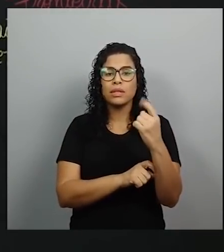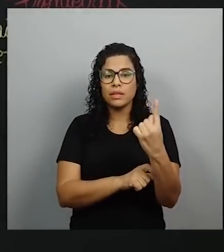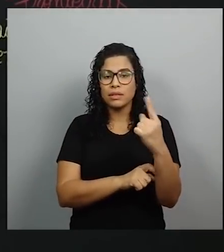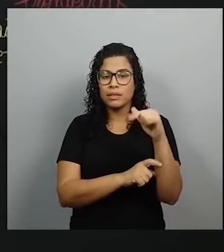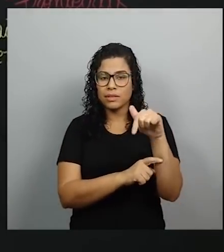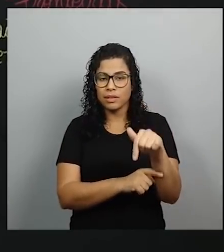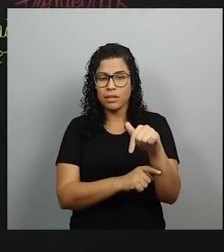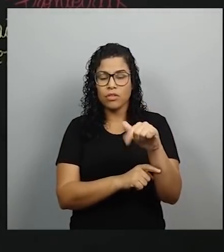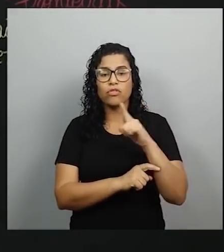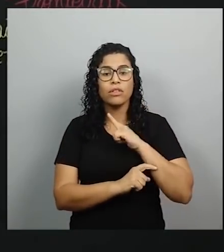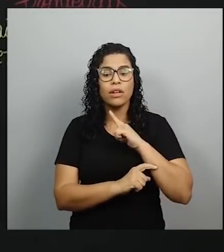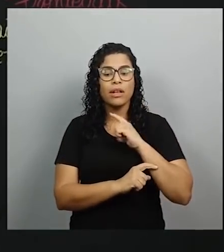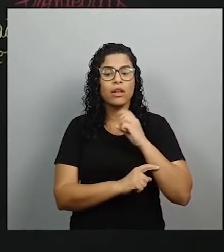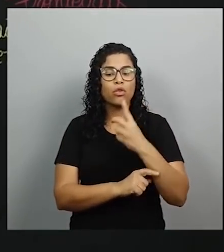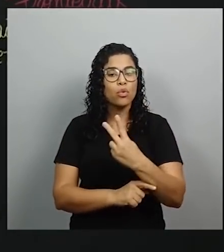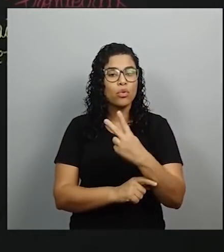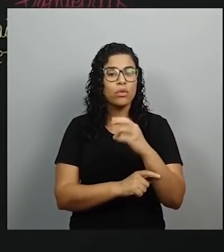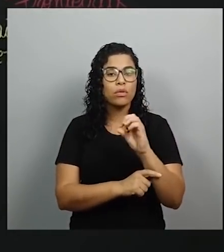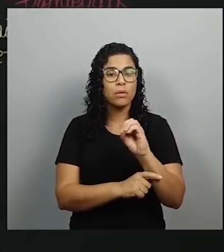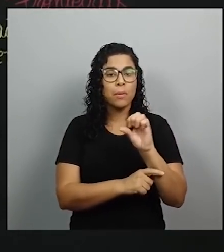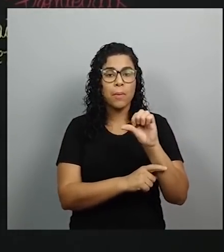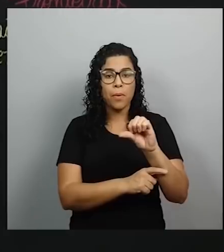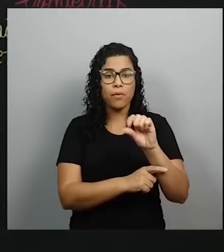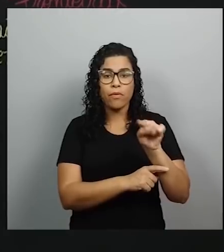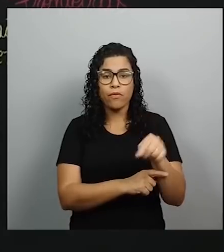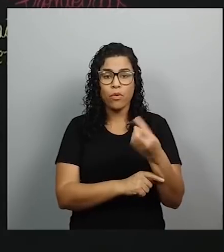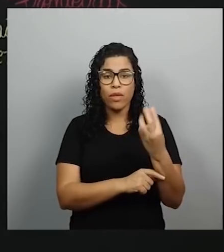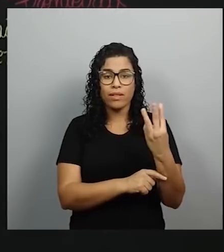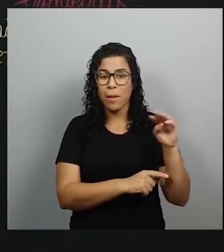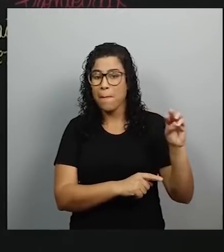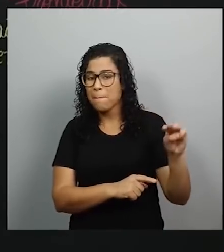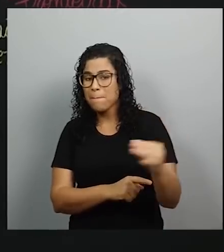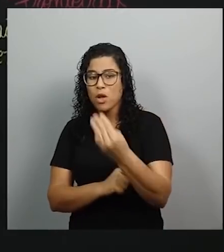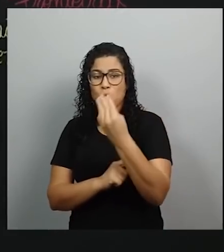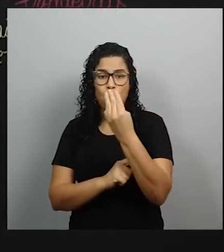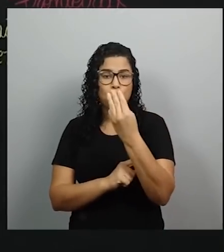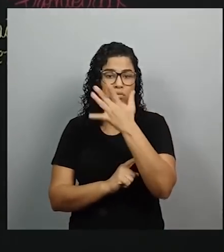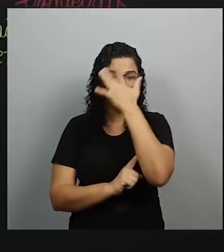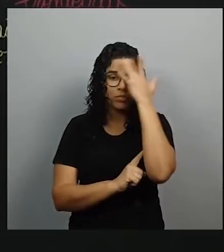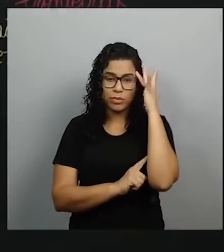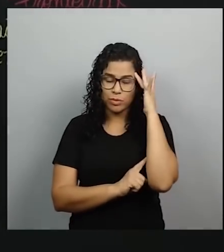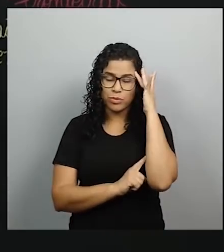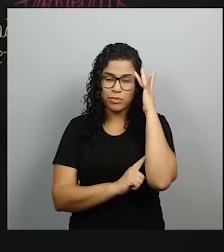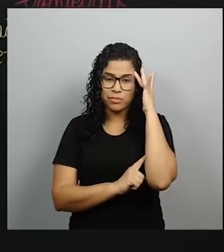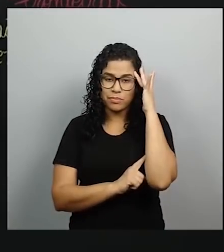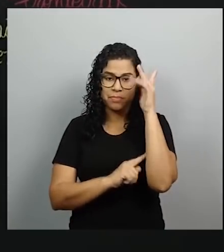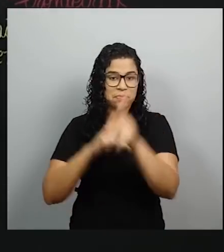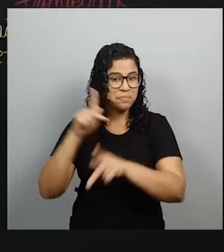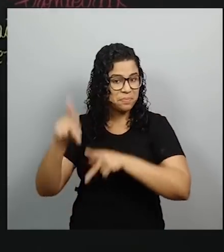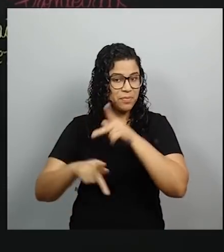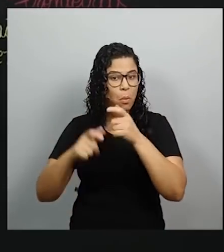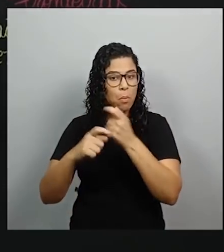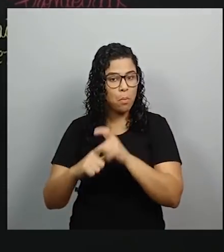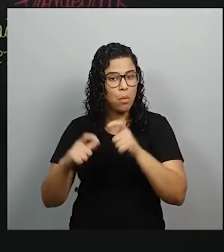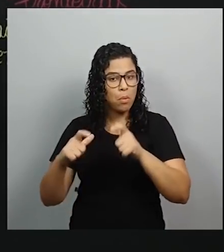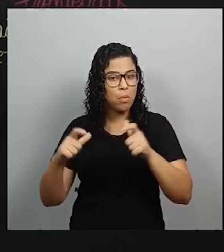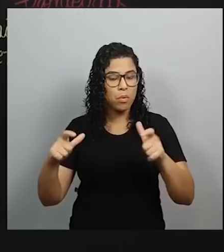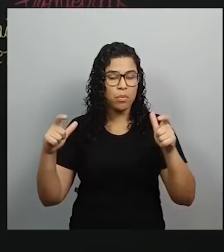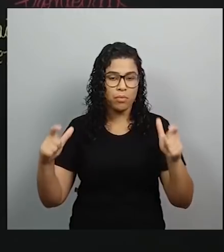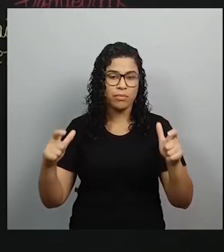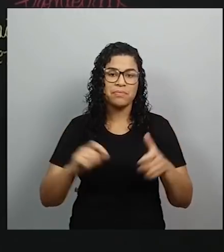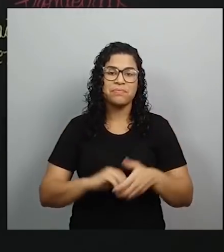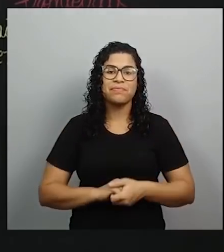209,3 milhões de habitantes, população absoluta de 209,3